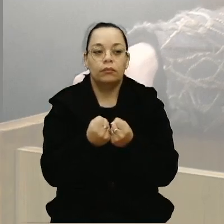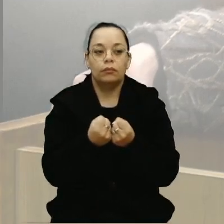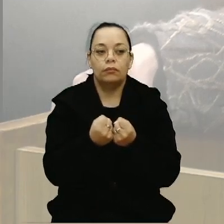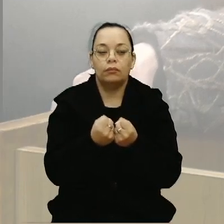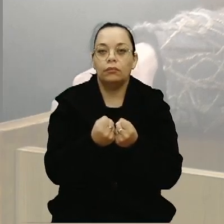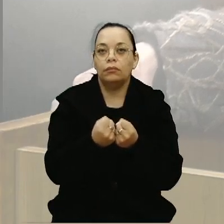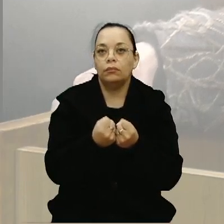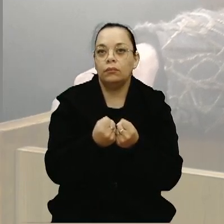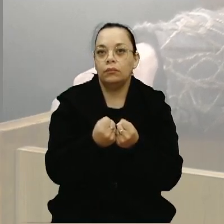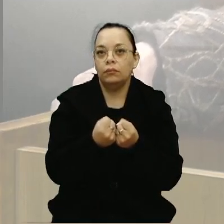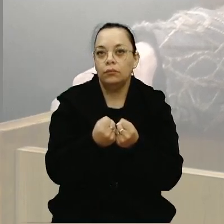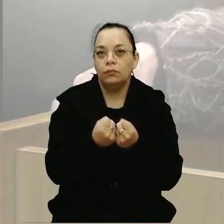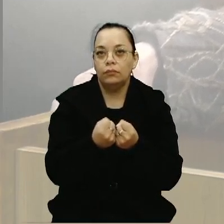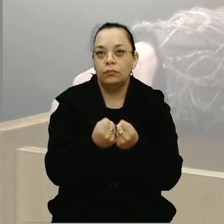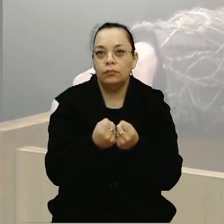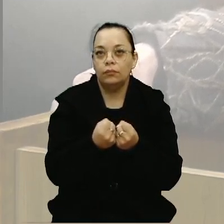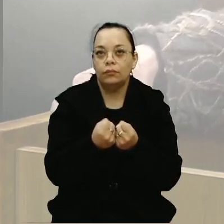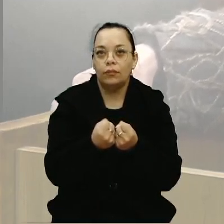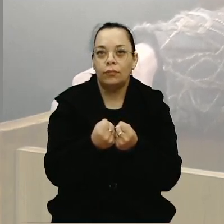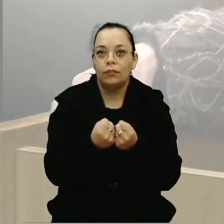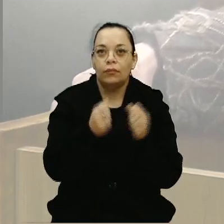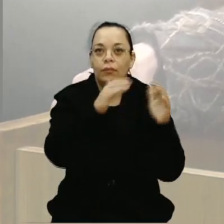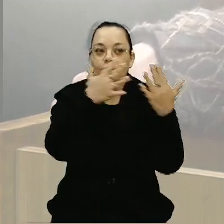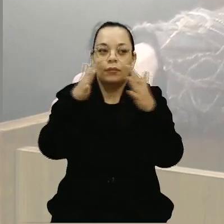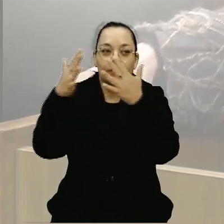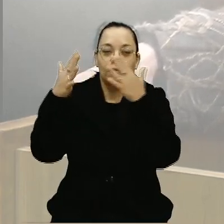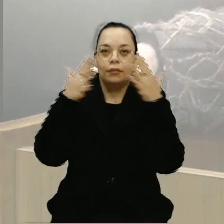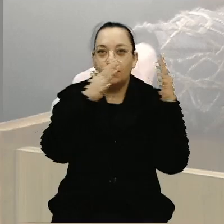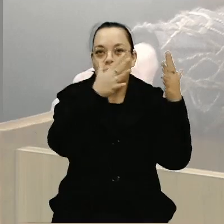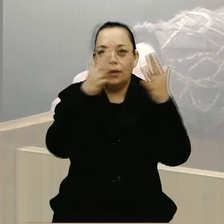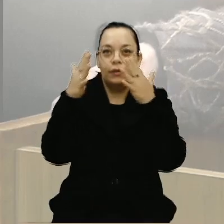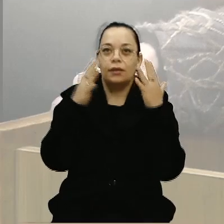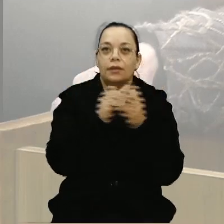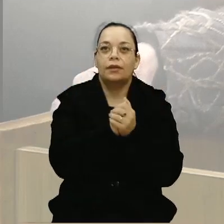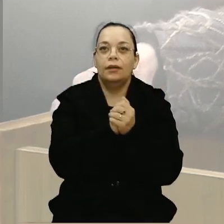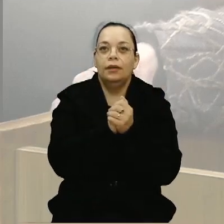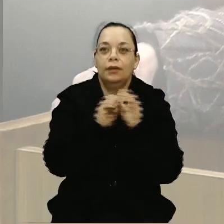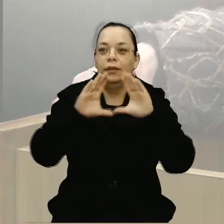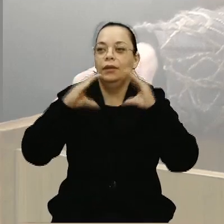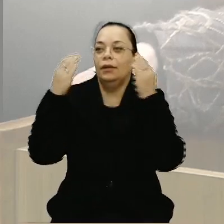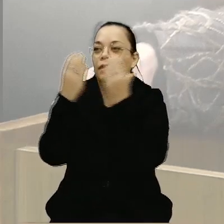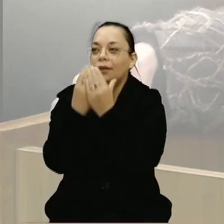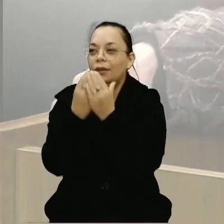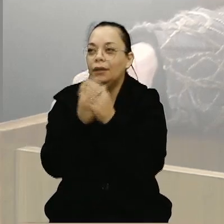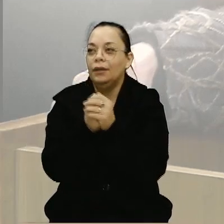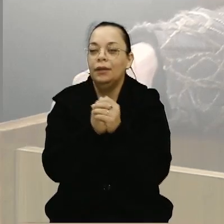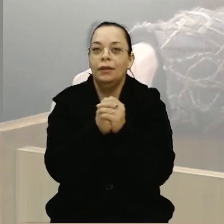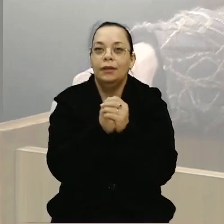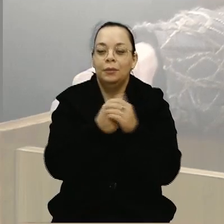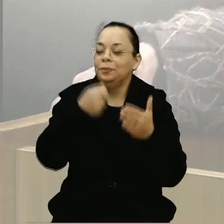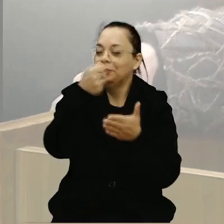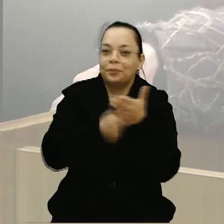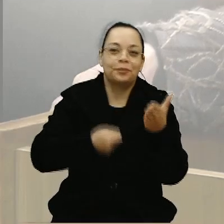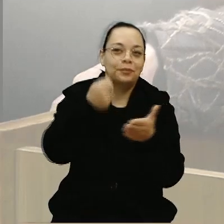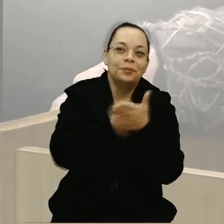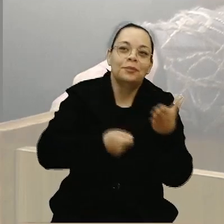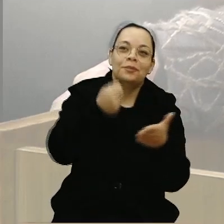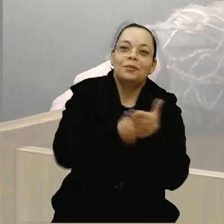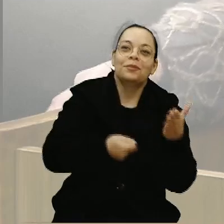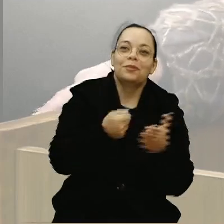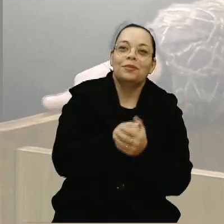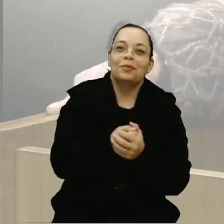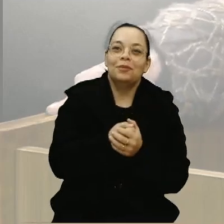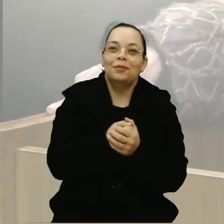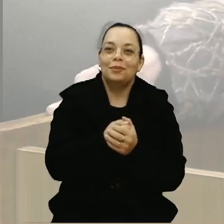E eu quero aqui deixar meus parabéns a todas essas comunidades que realmente se empenharam, né?